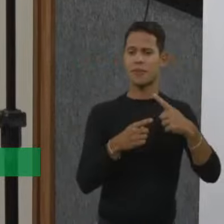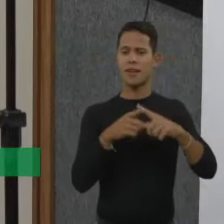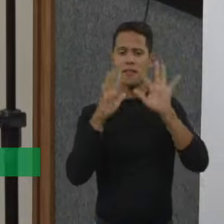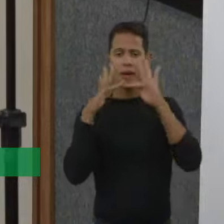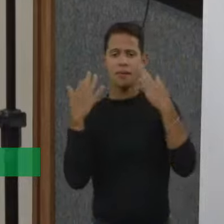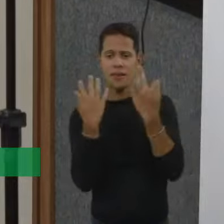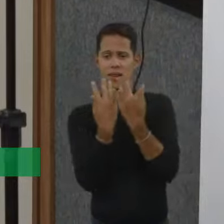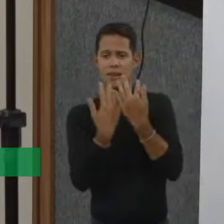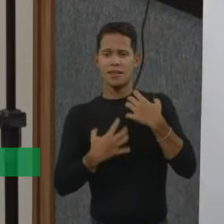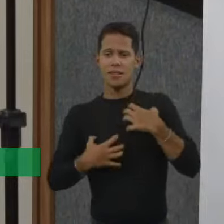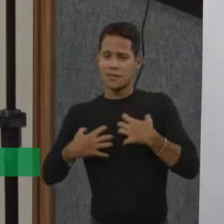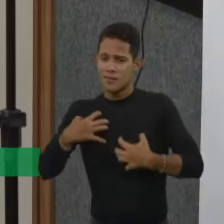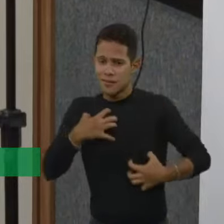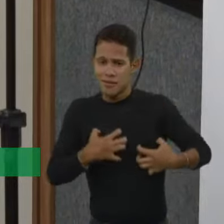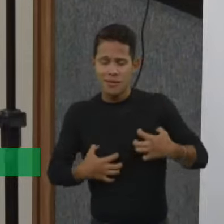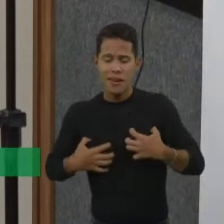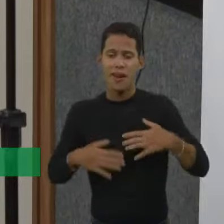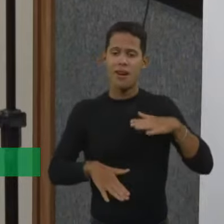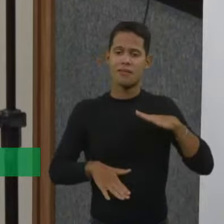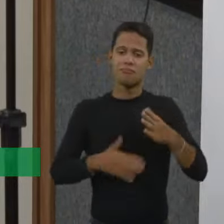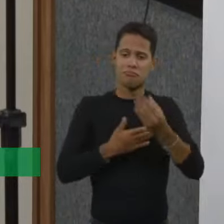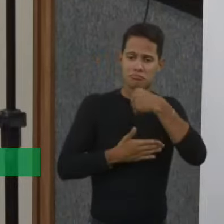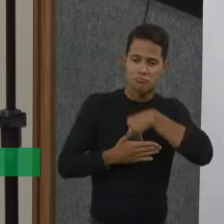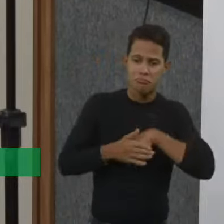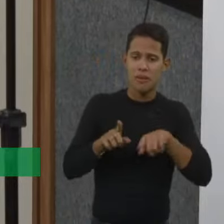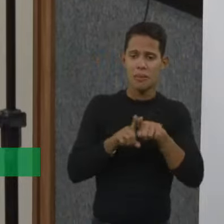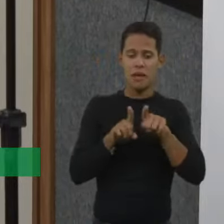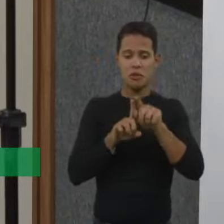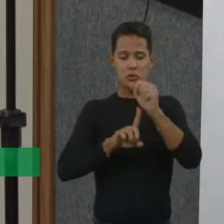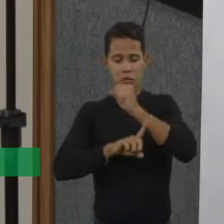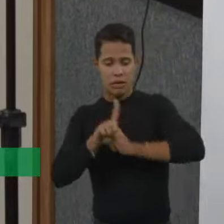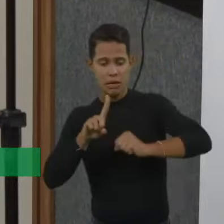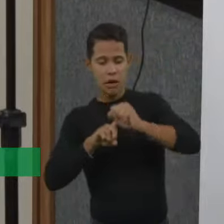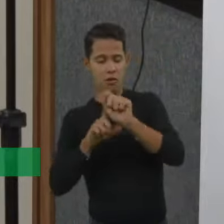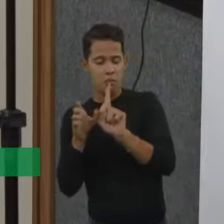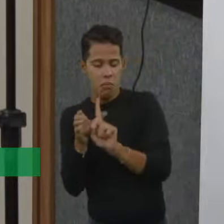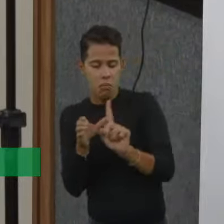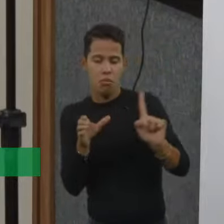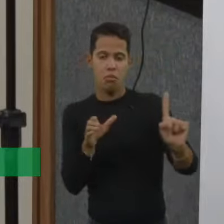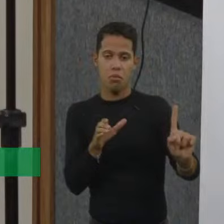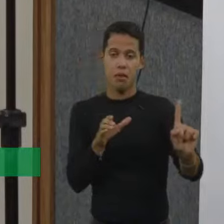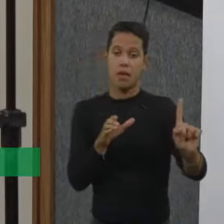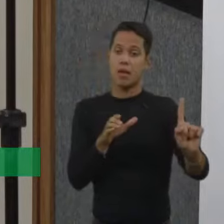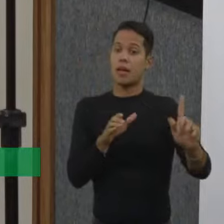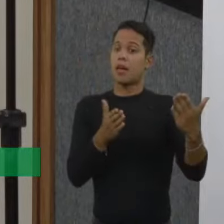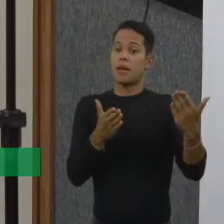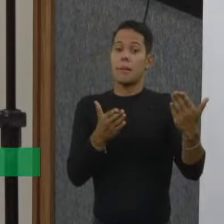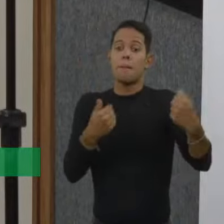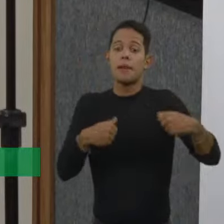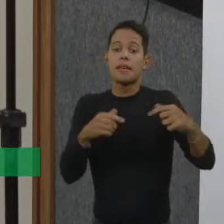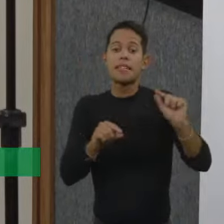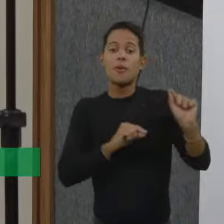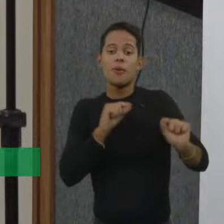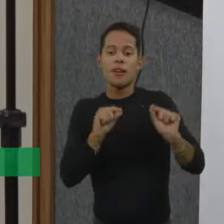recebem um diagnóstico emocionalmente, socialmente, e o que elas mais precisam é de